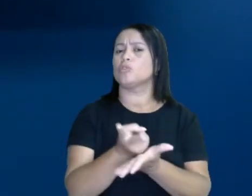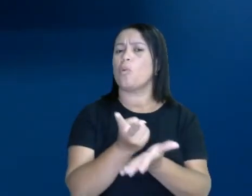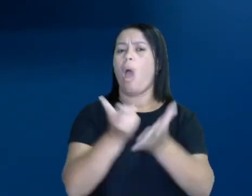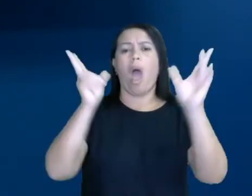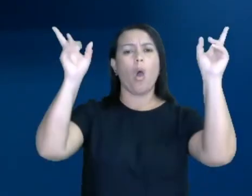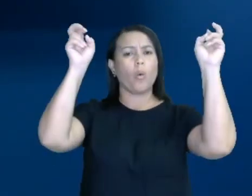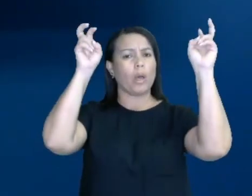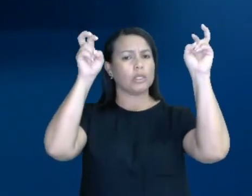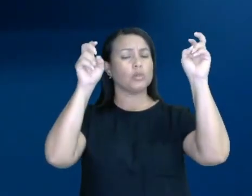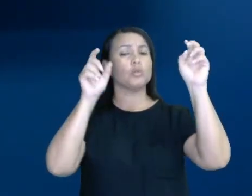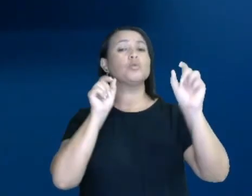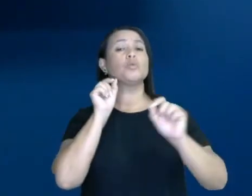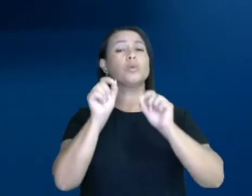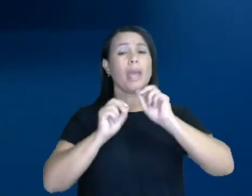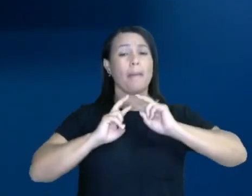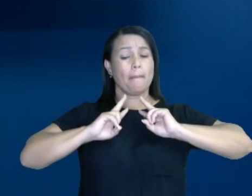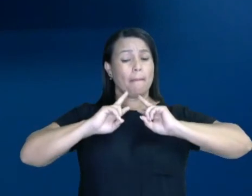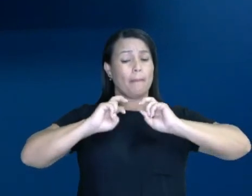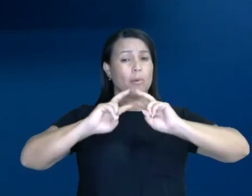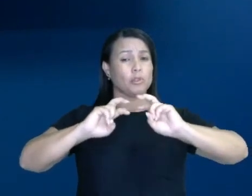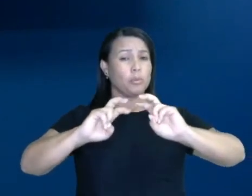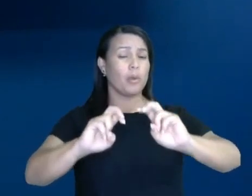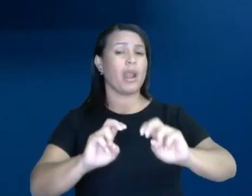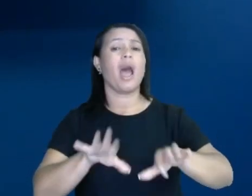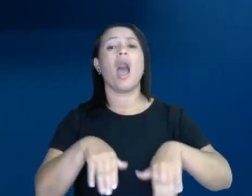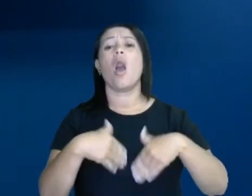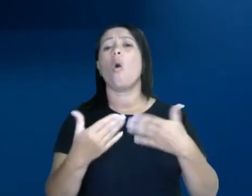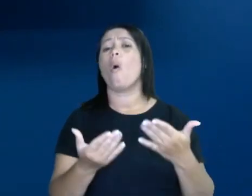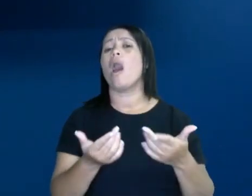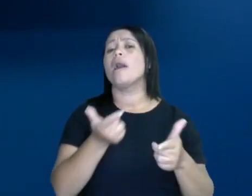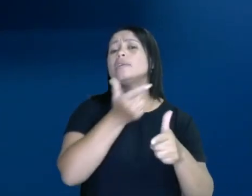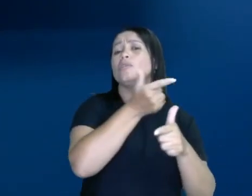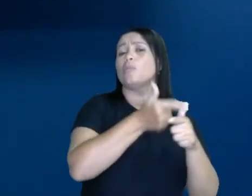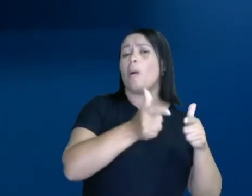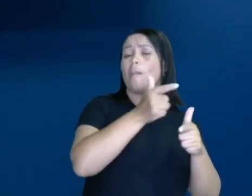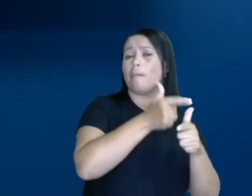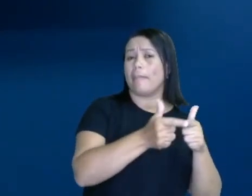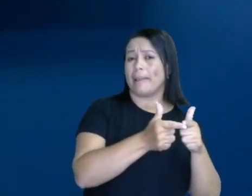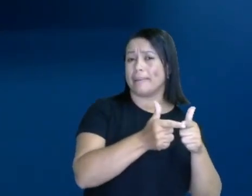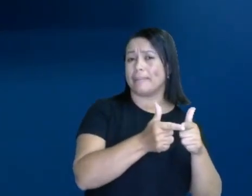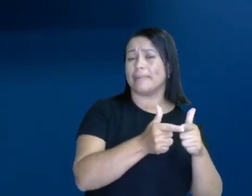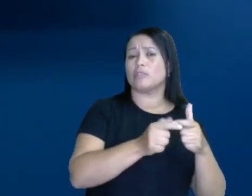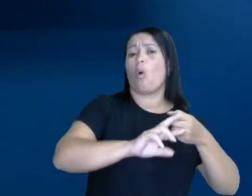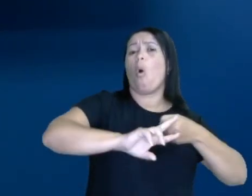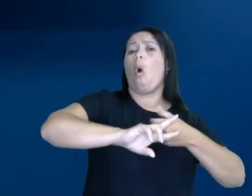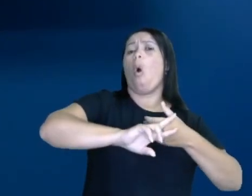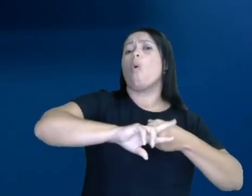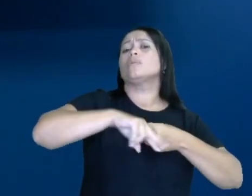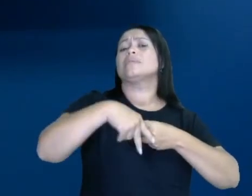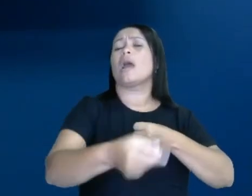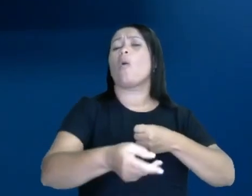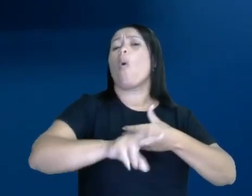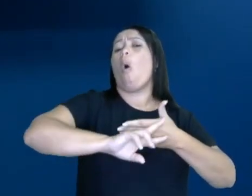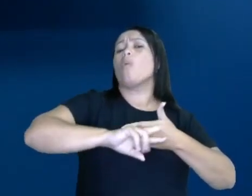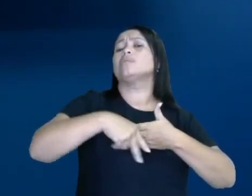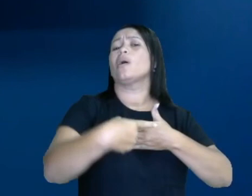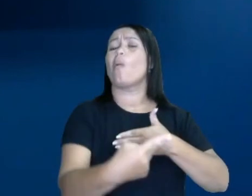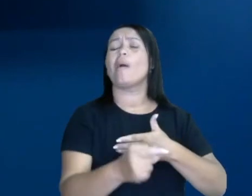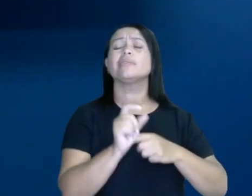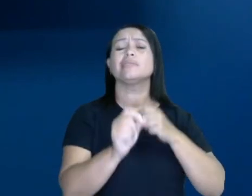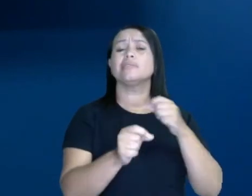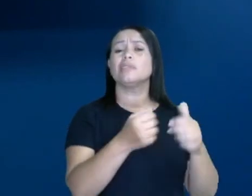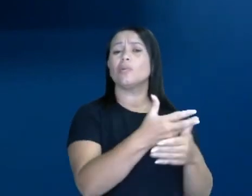assunto procurando explorar quais são as consequências de uma cidade que surgiu de forma espontânea e